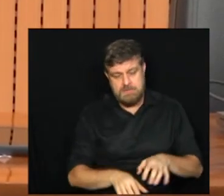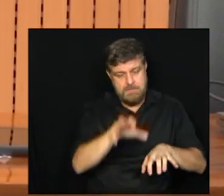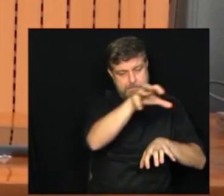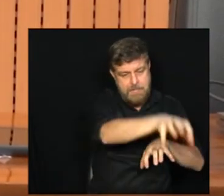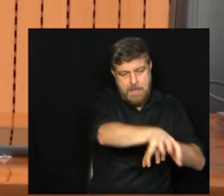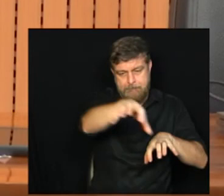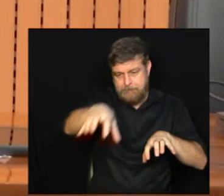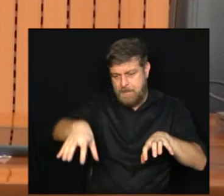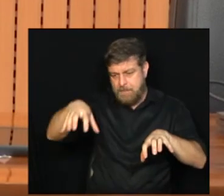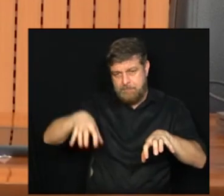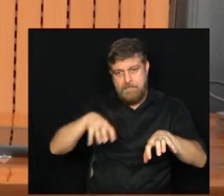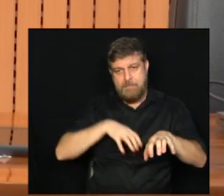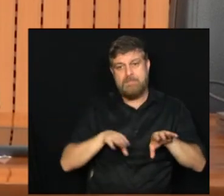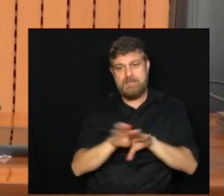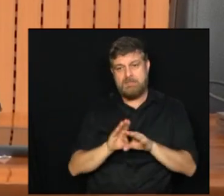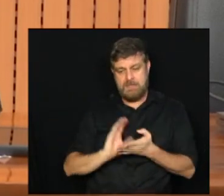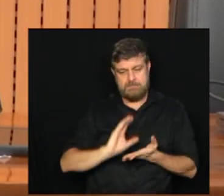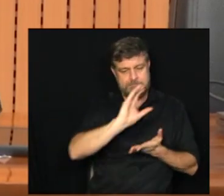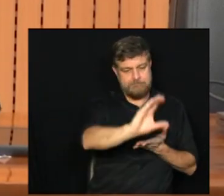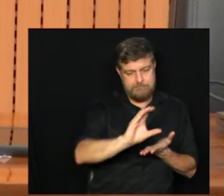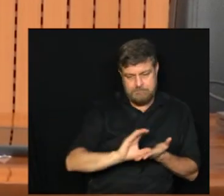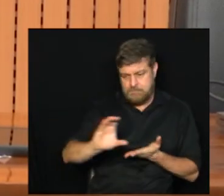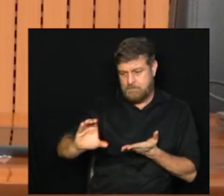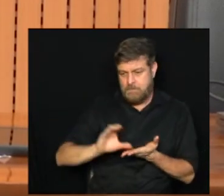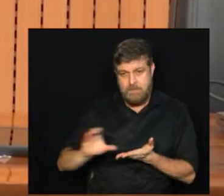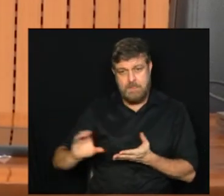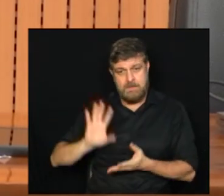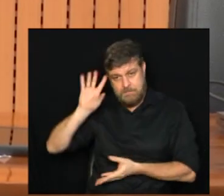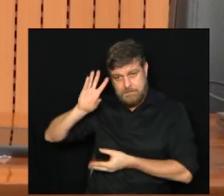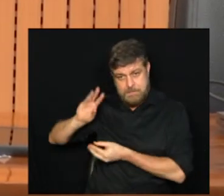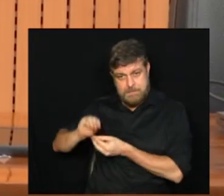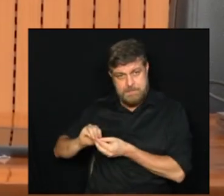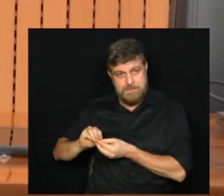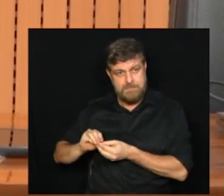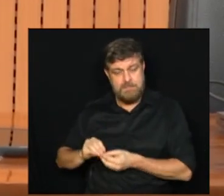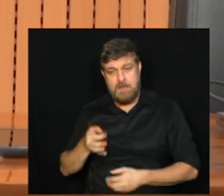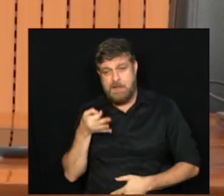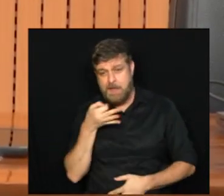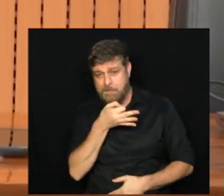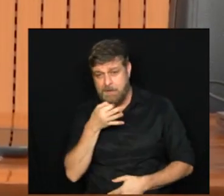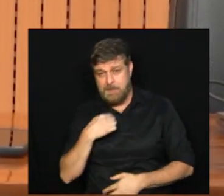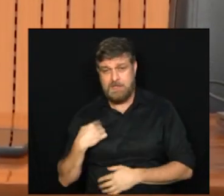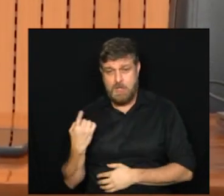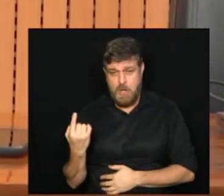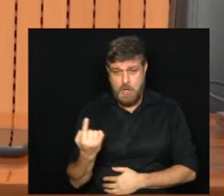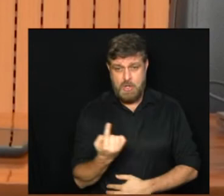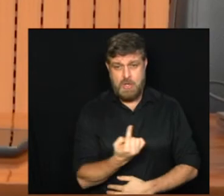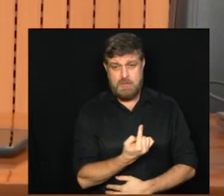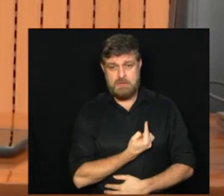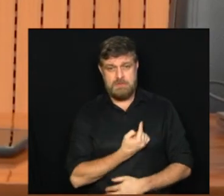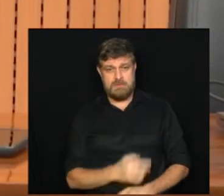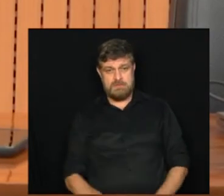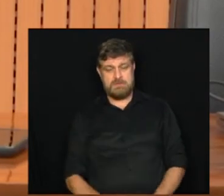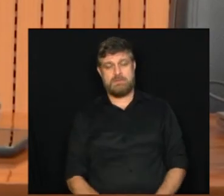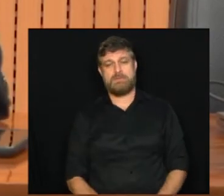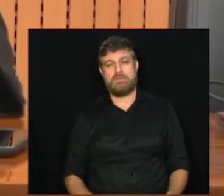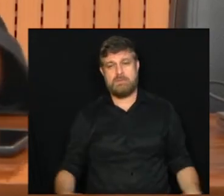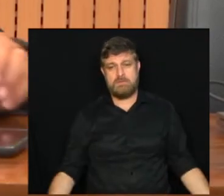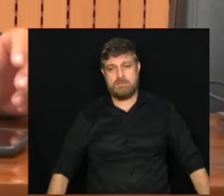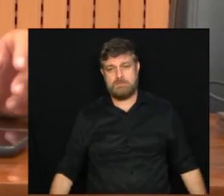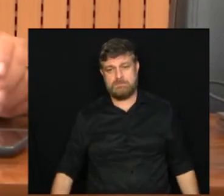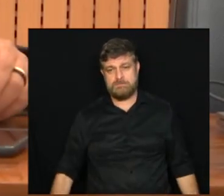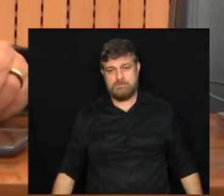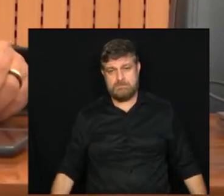cidade como um todo. Finalizo mesmo dizendo que nós estamos muito